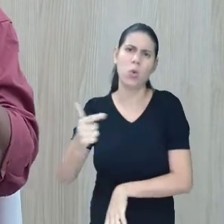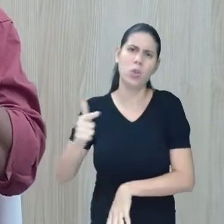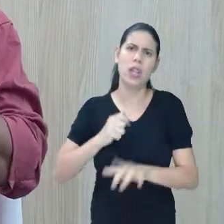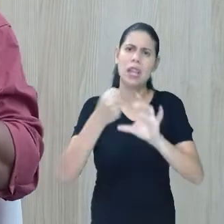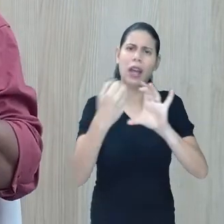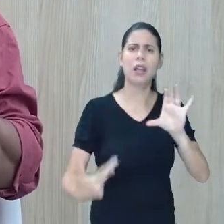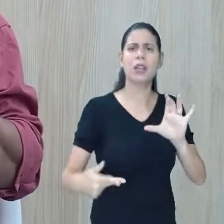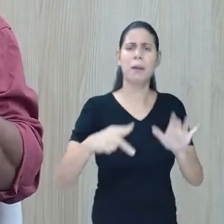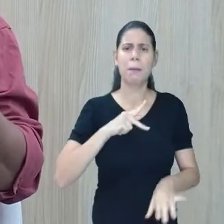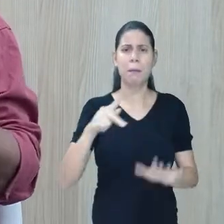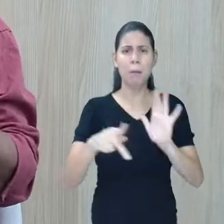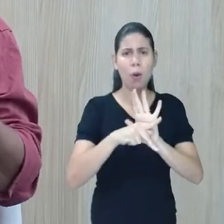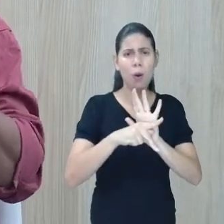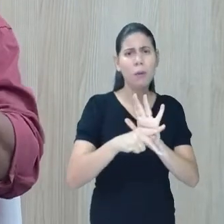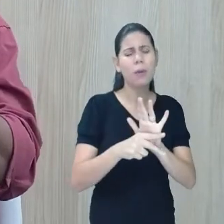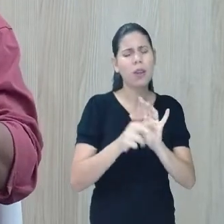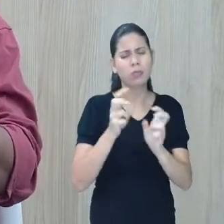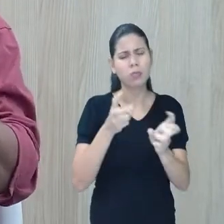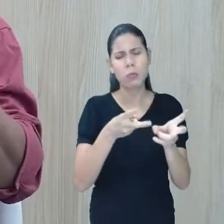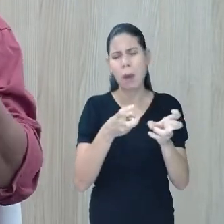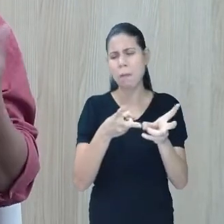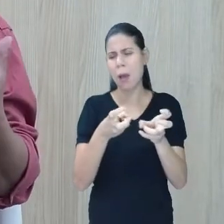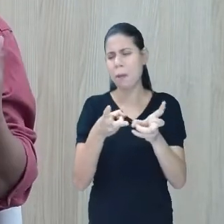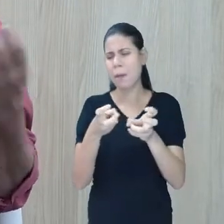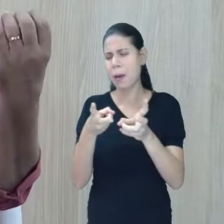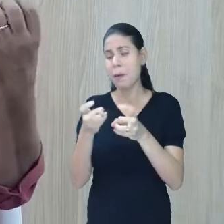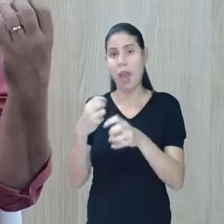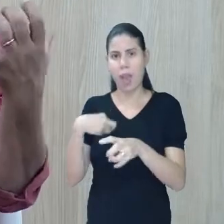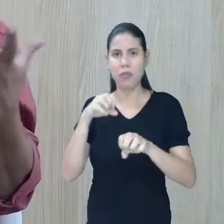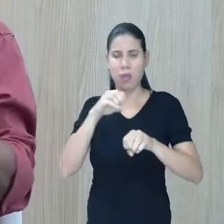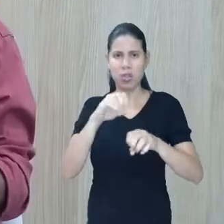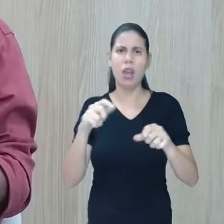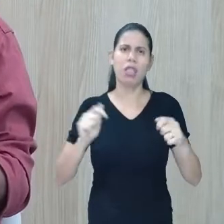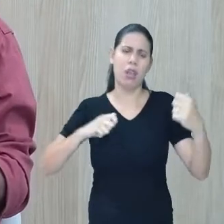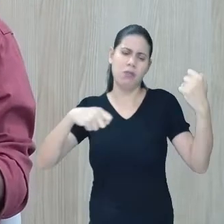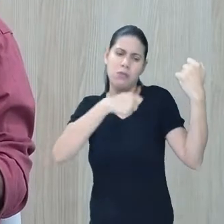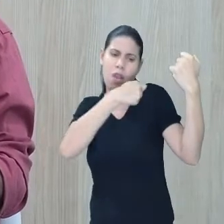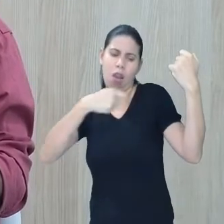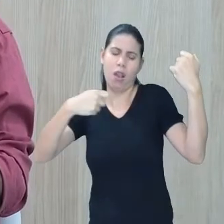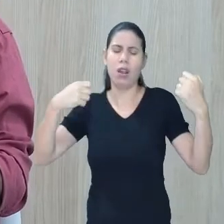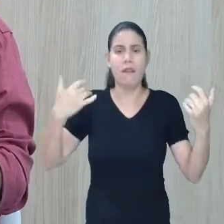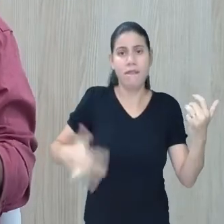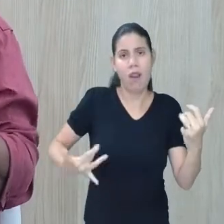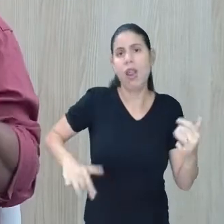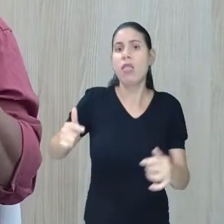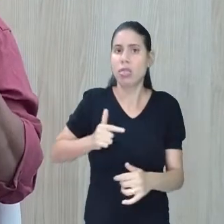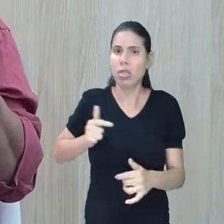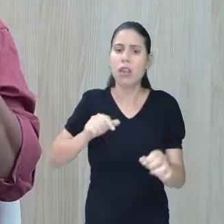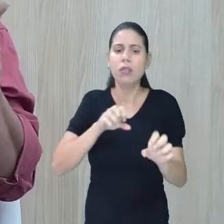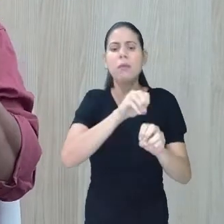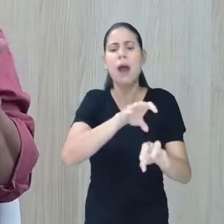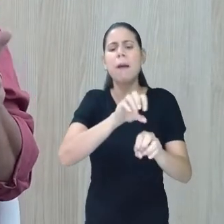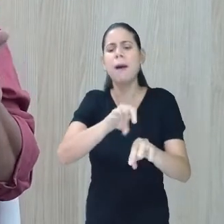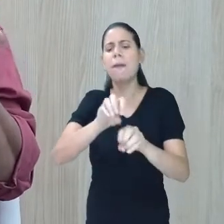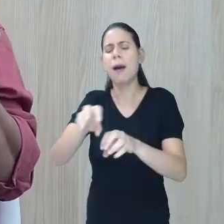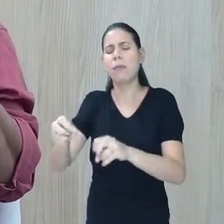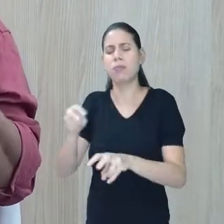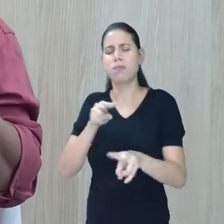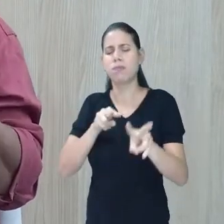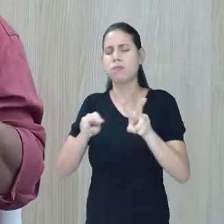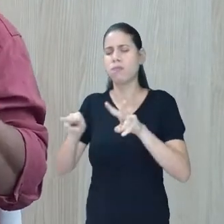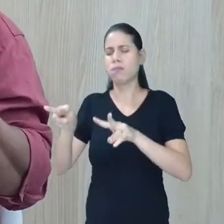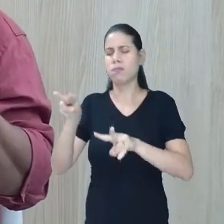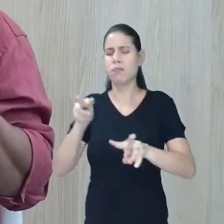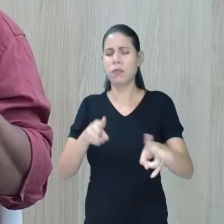Eu fico observando, eu vou ensinando o saxofone, o violino, o violão, os instrumentos musicais, e vou observando os alunos. Quem